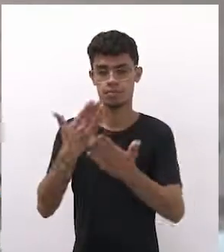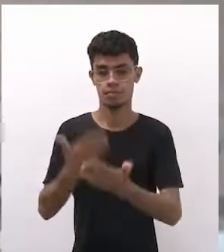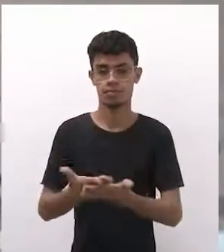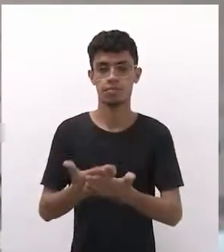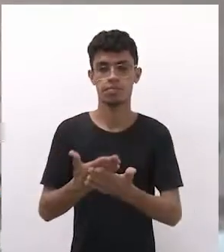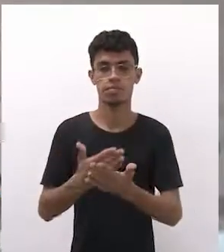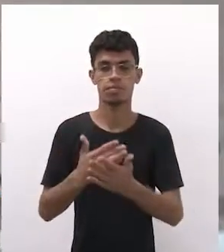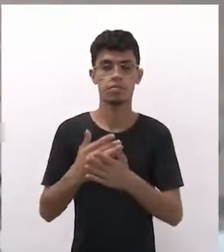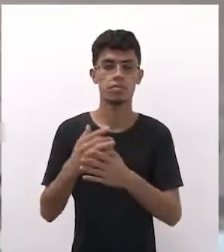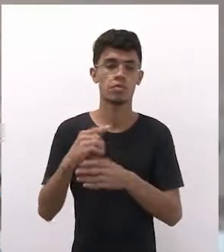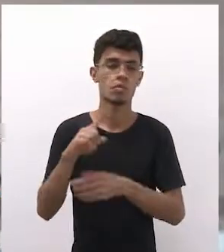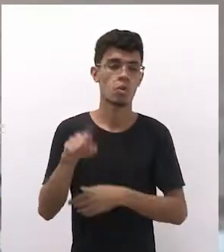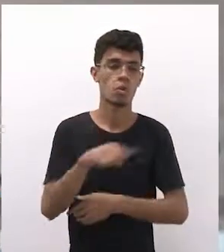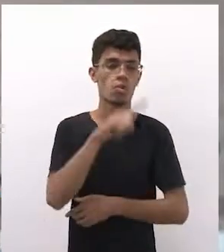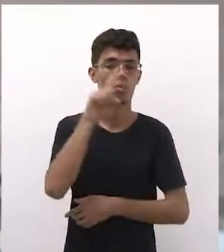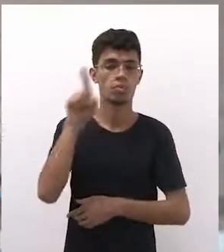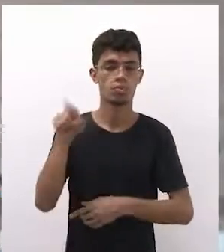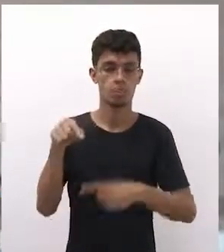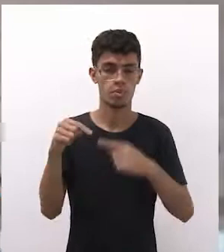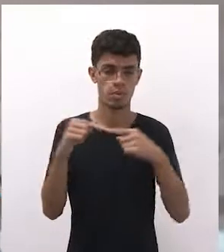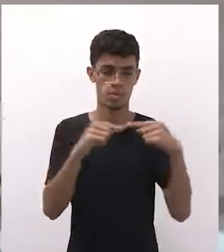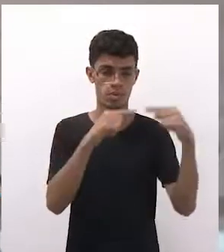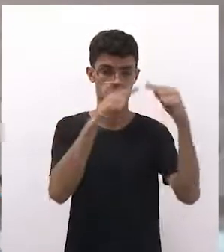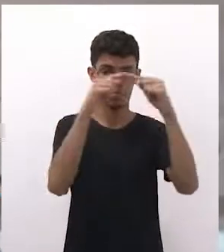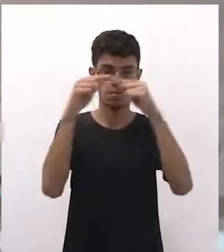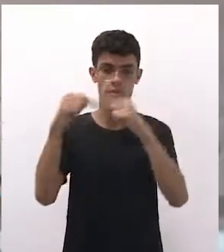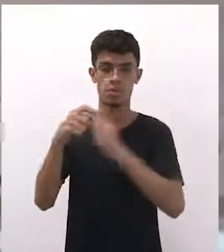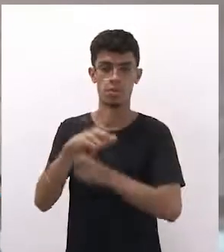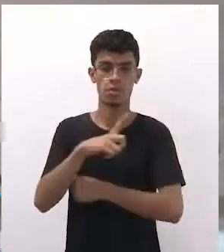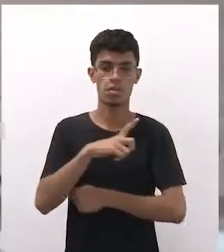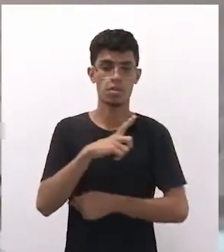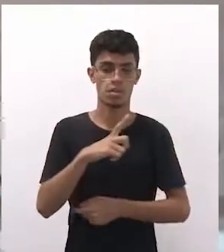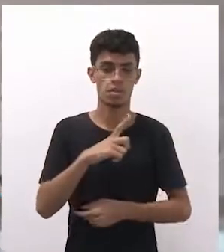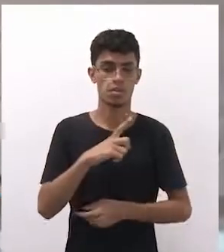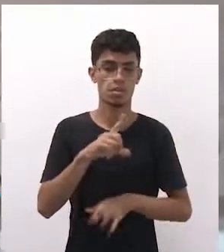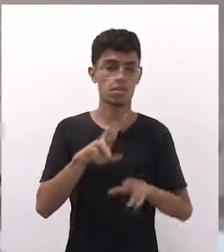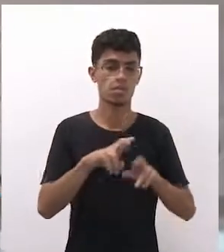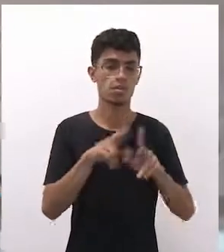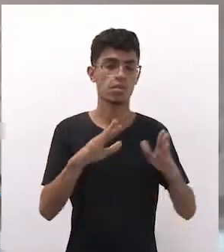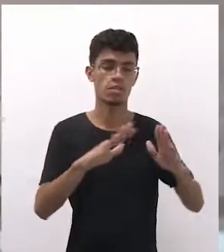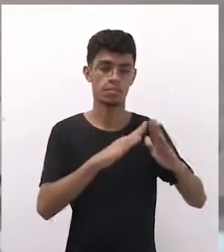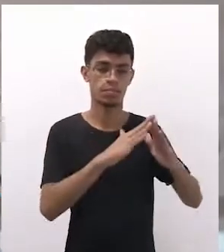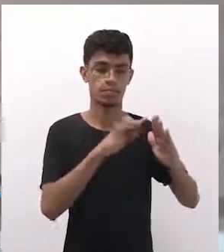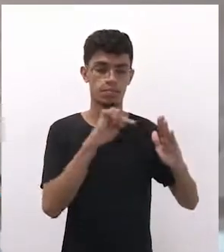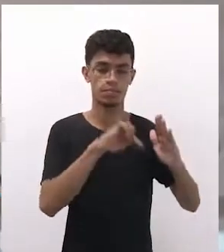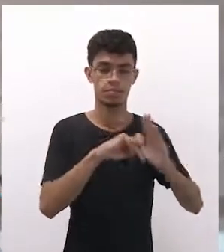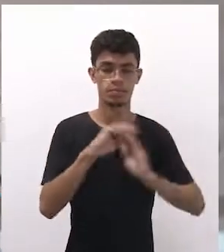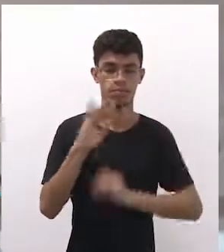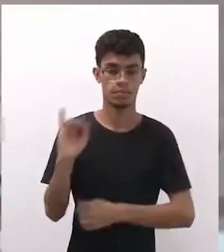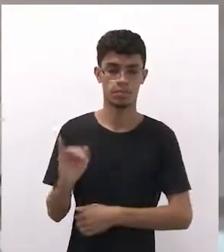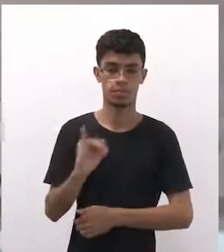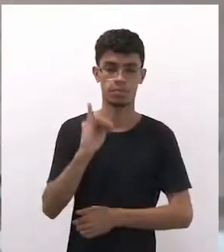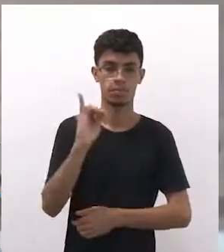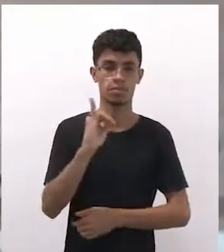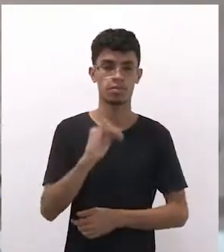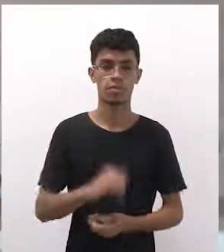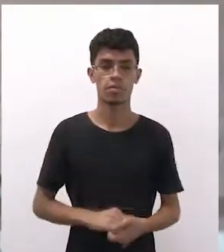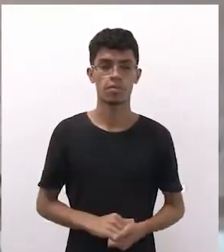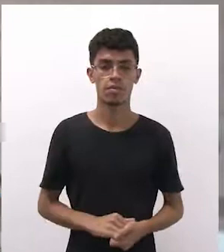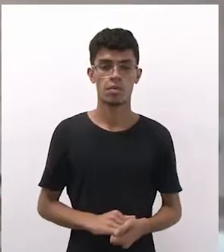único vínculo que eles vão ter fora do âmbito, que elas vão ter fora desse âmbito doméstico. Então é um vínculo importantíssimo.